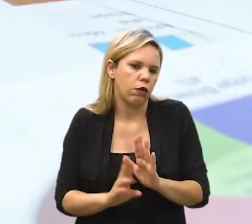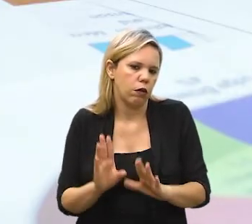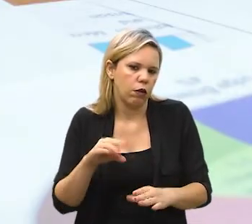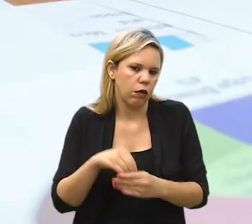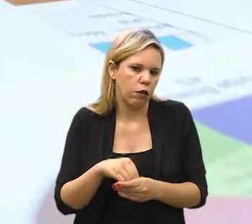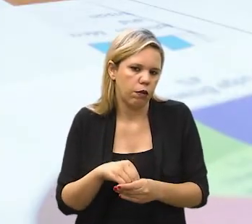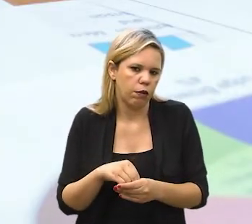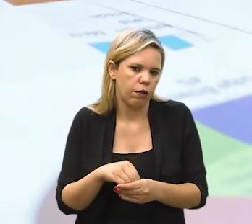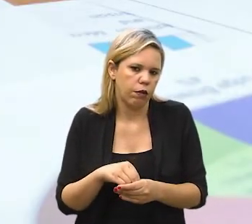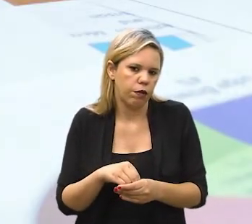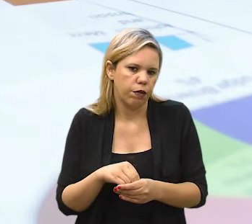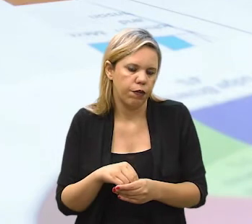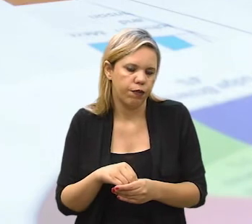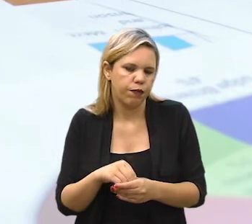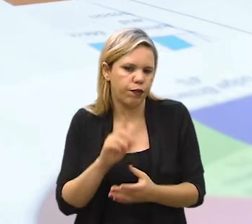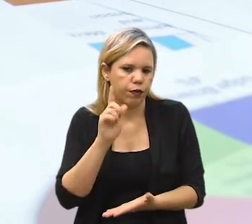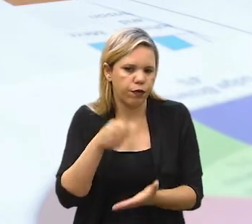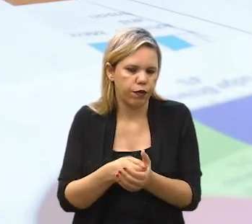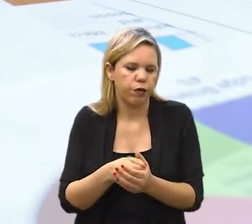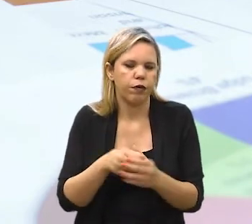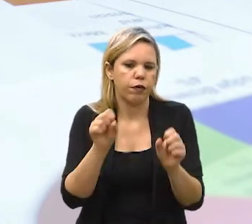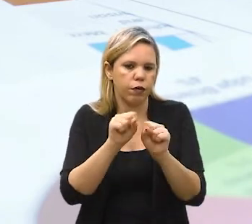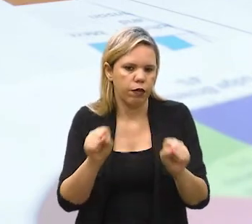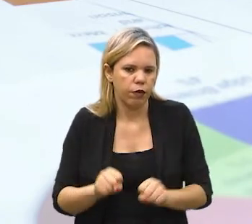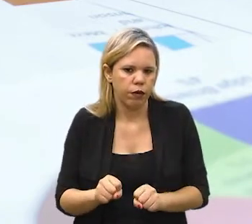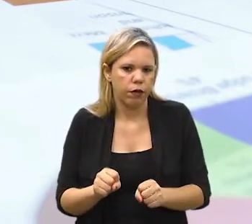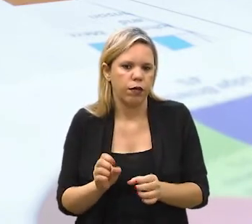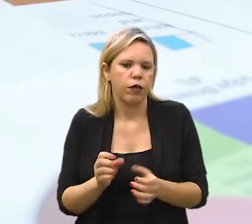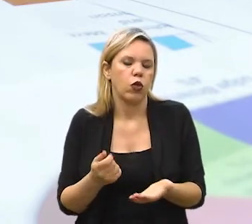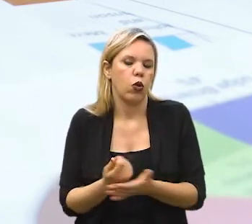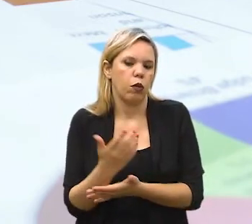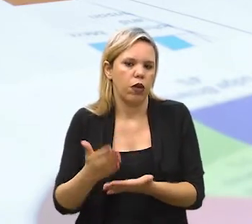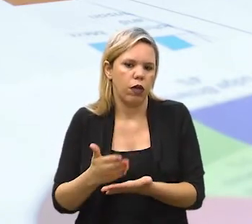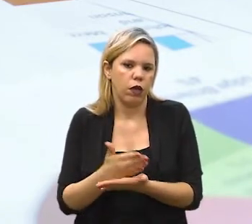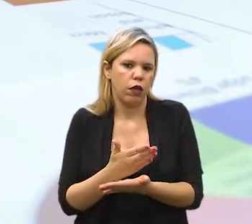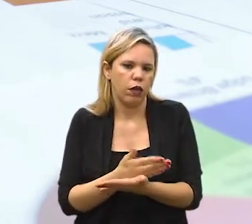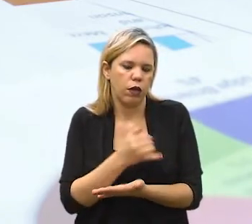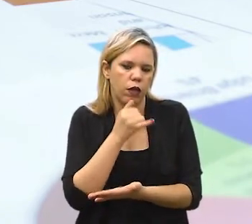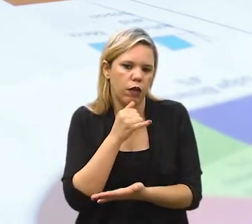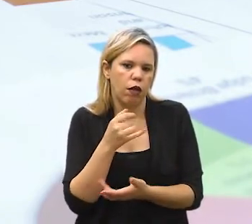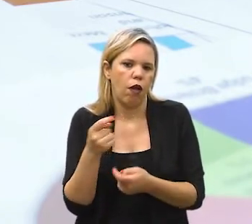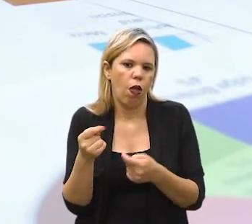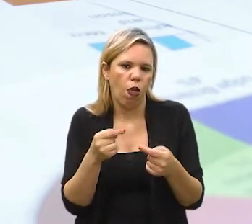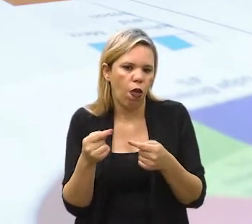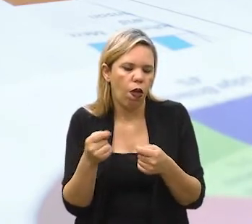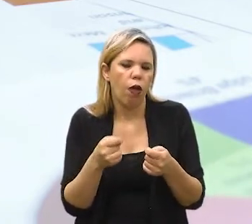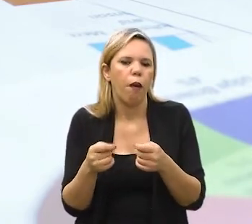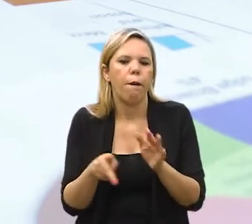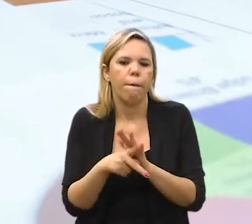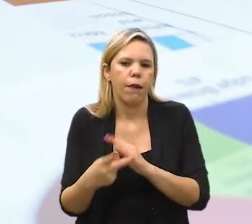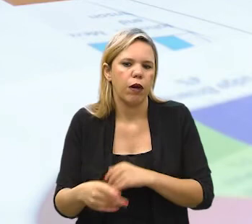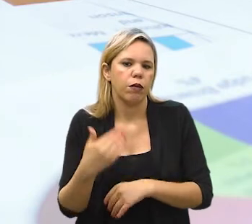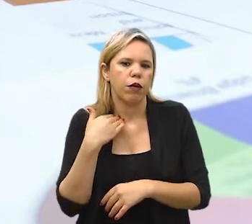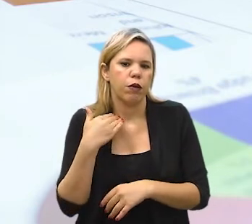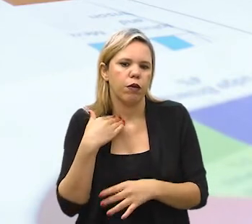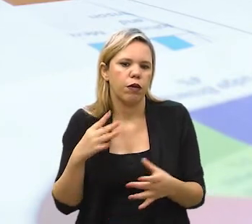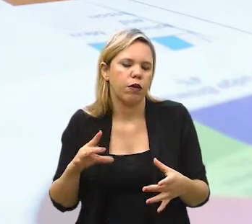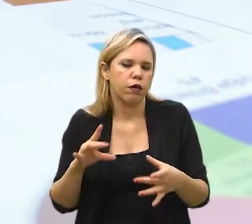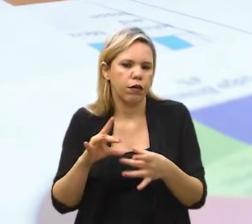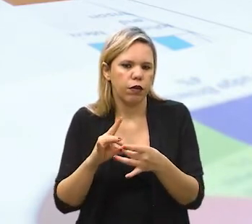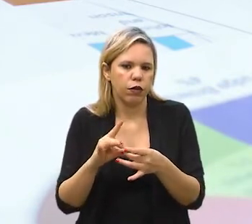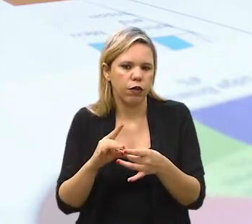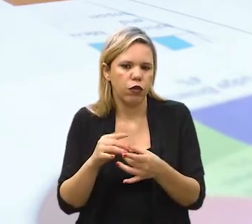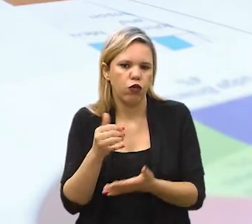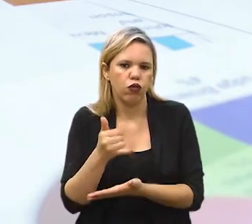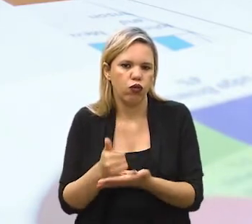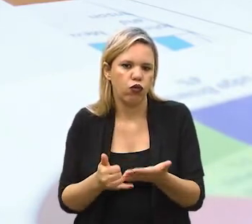que são impostas dentro do sistema de financiamento imobiliário, que são as carteiras comerciais do próprio banco, atrelado a um